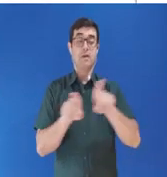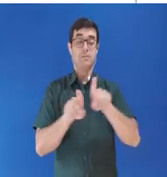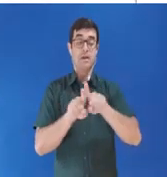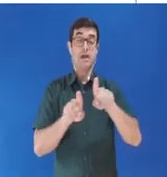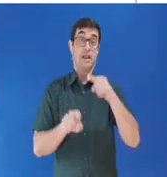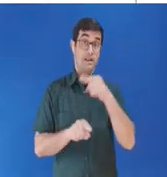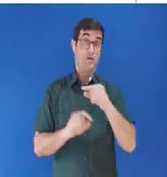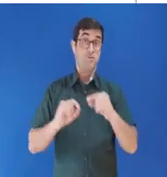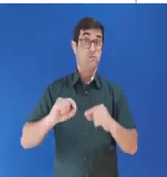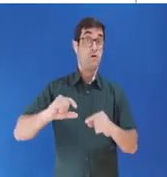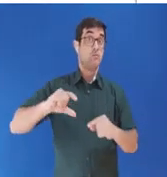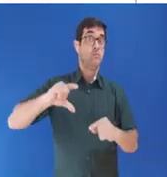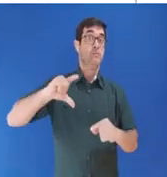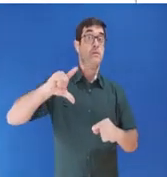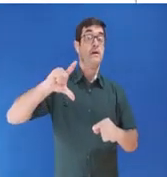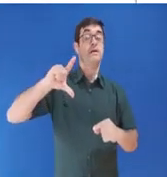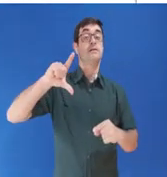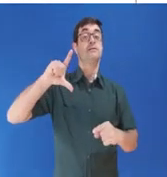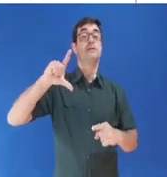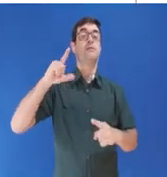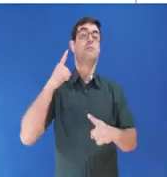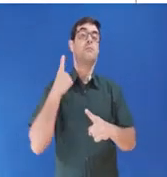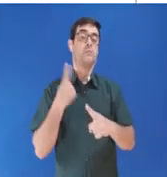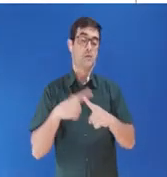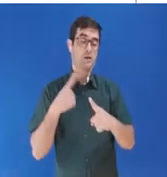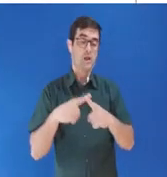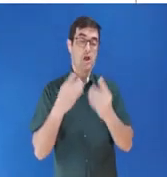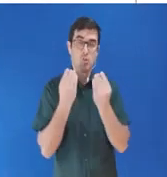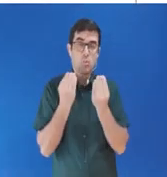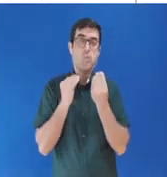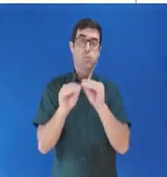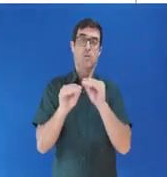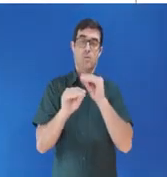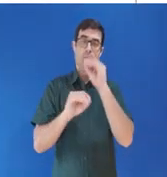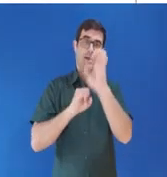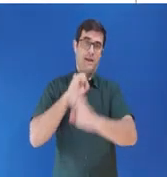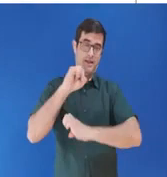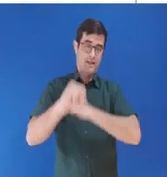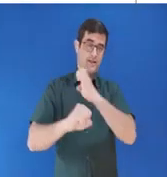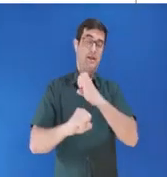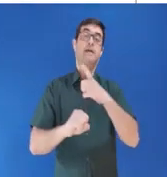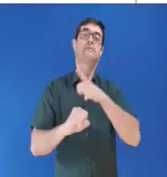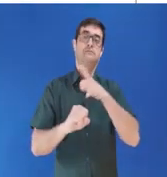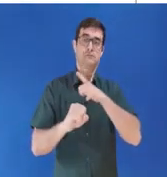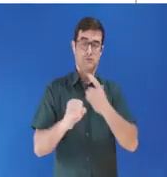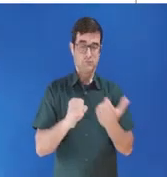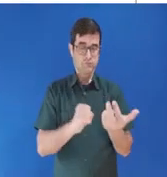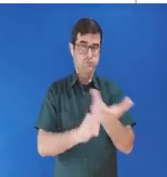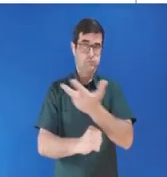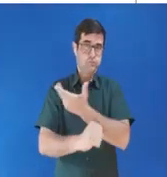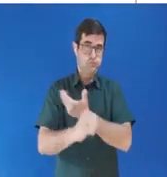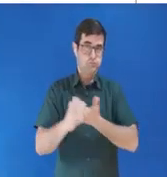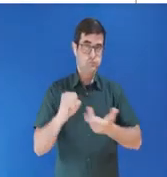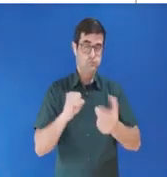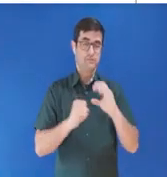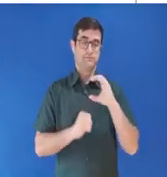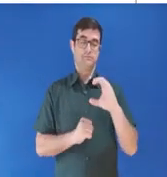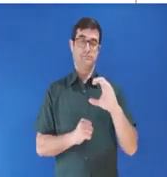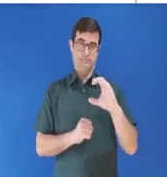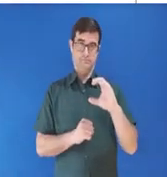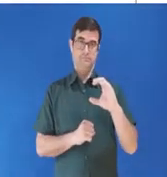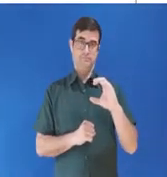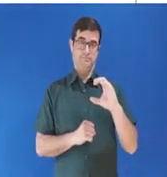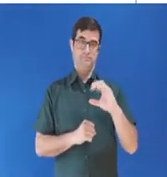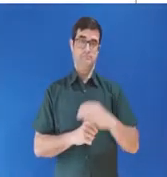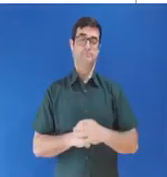quê? Porque aqui, quando eu adiciono esse elétron, eu formo uma simetria no carbono, então existe essa tendência,